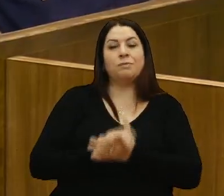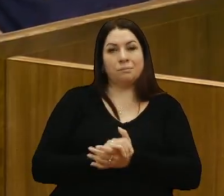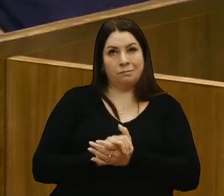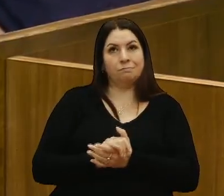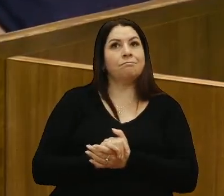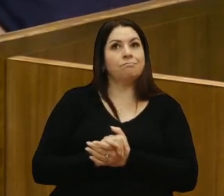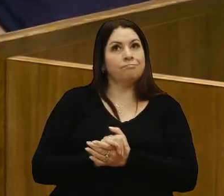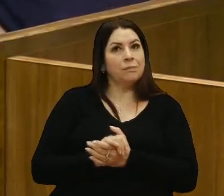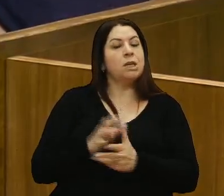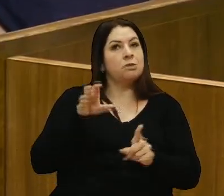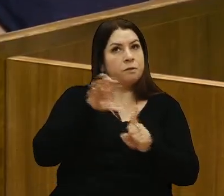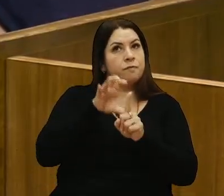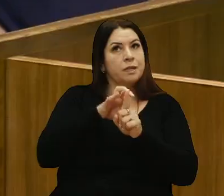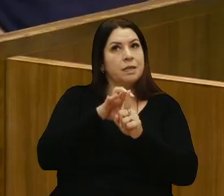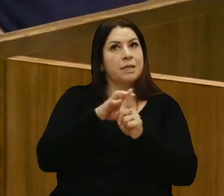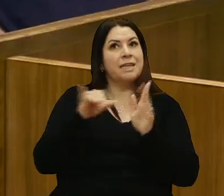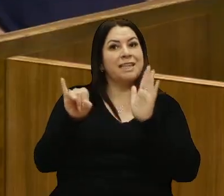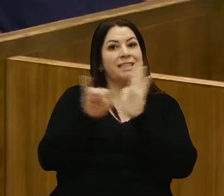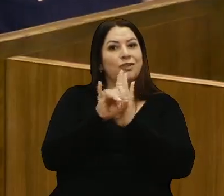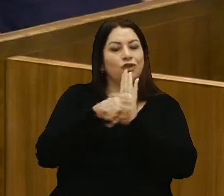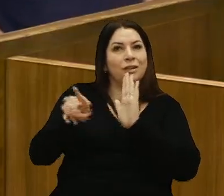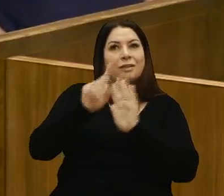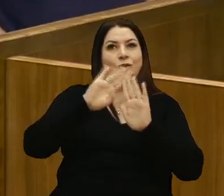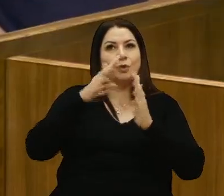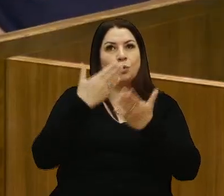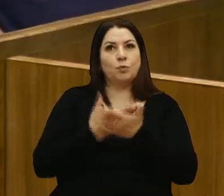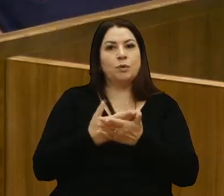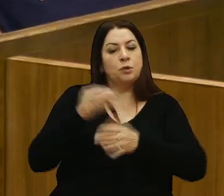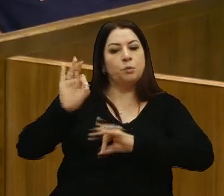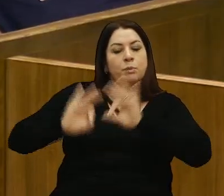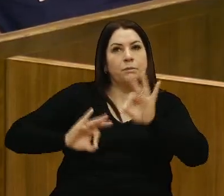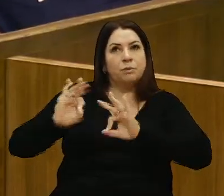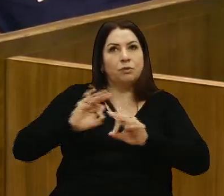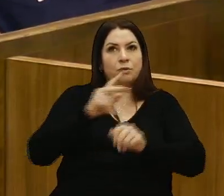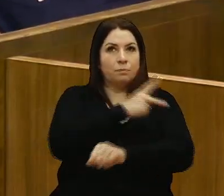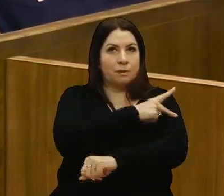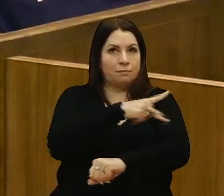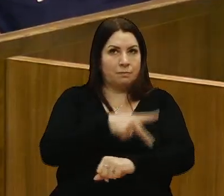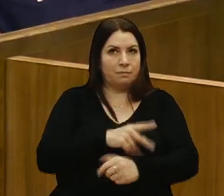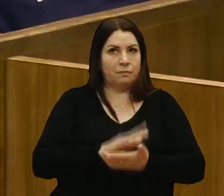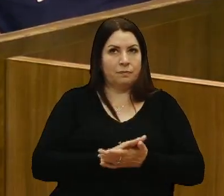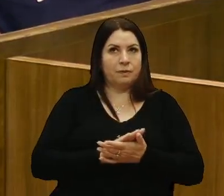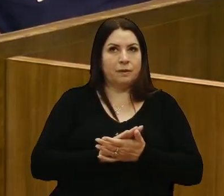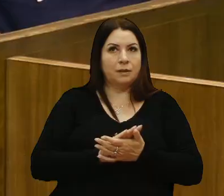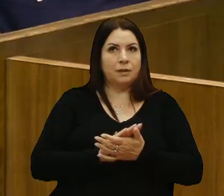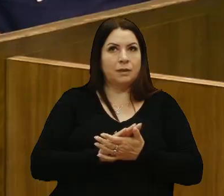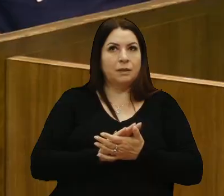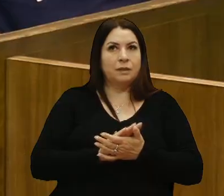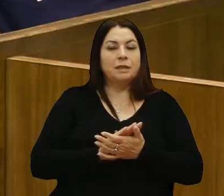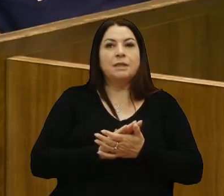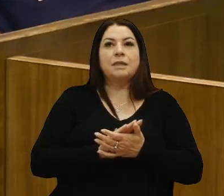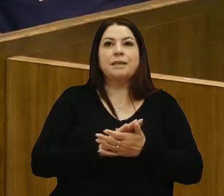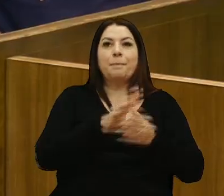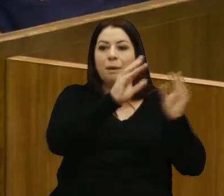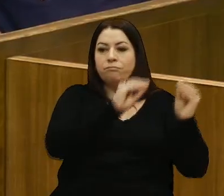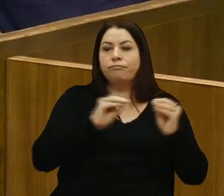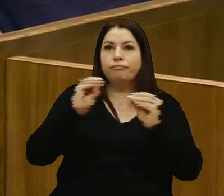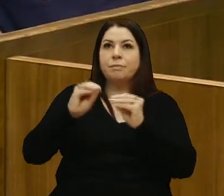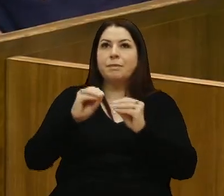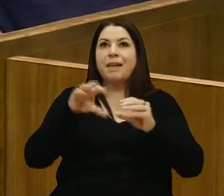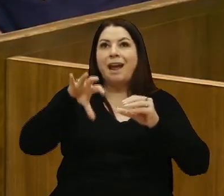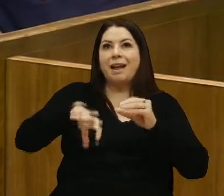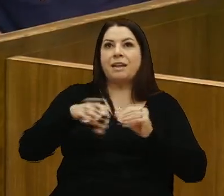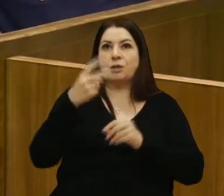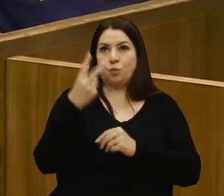Ela interfere na identidade das escolas, no planejamento pedagógico, na lotação dos professores de área 2,